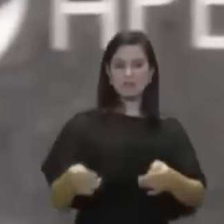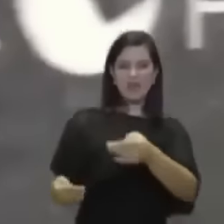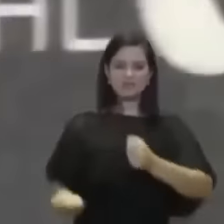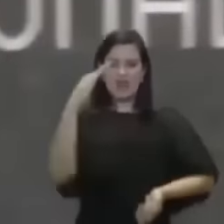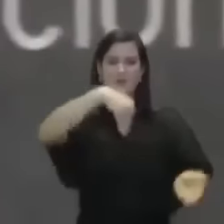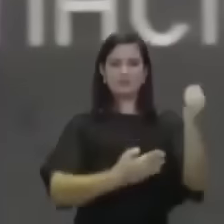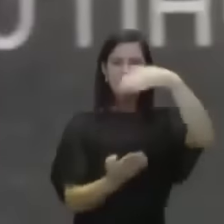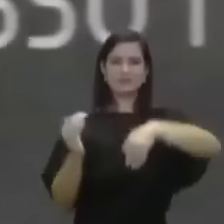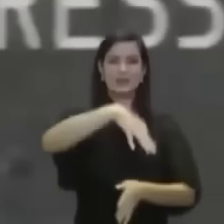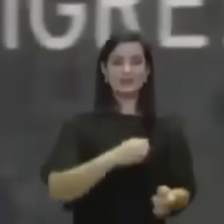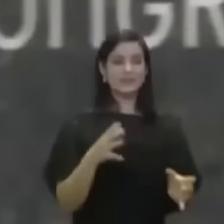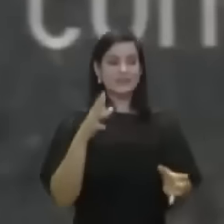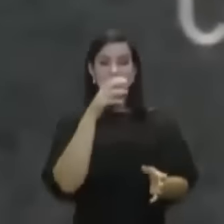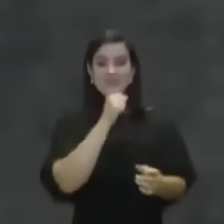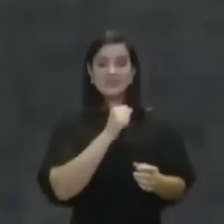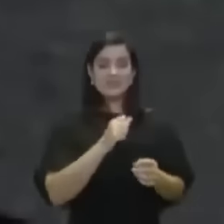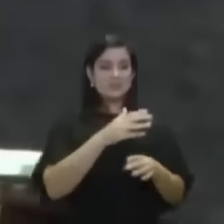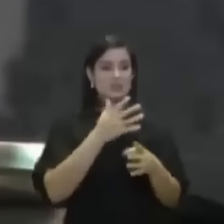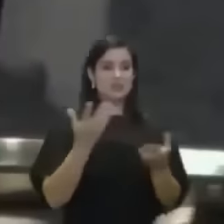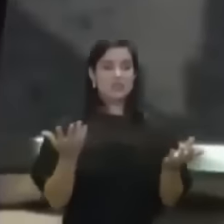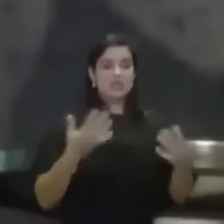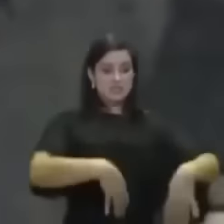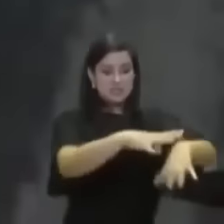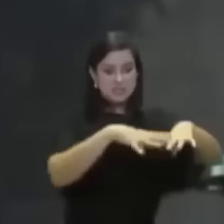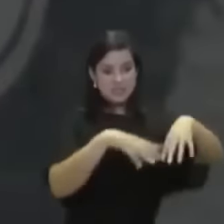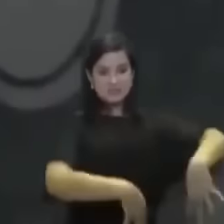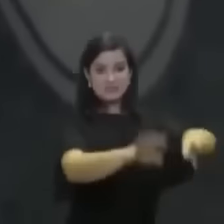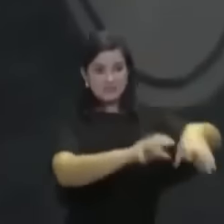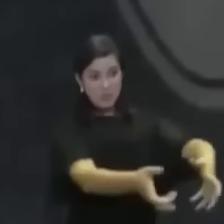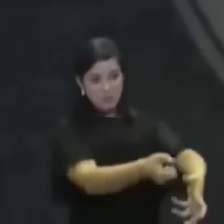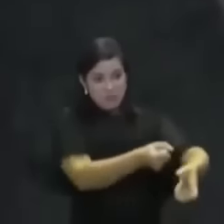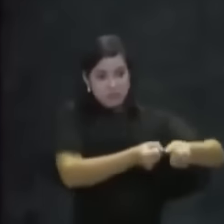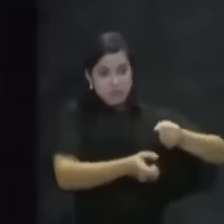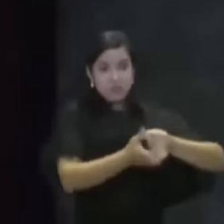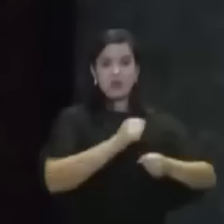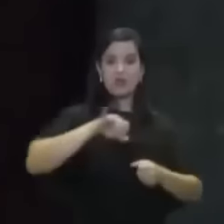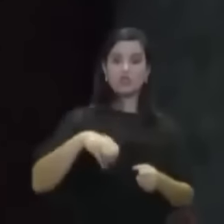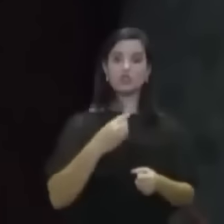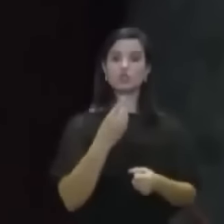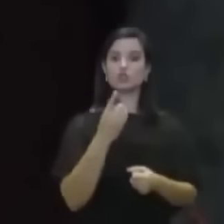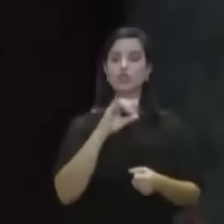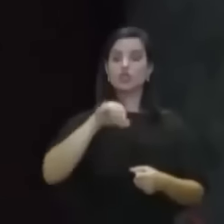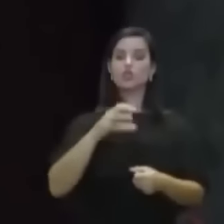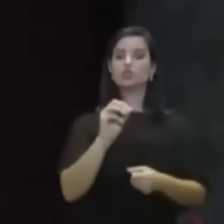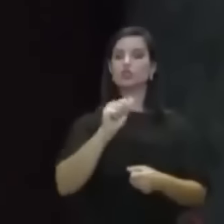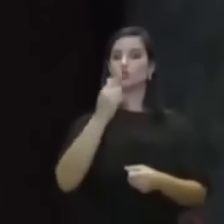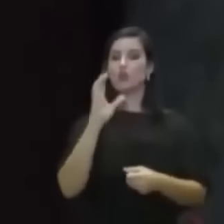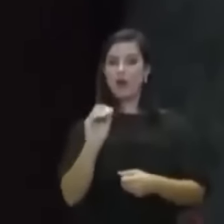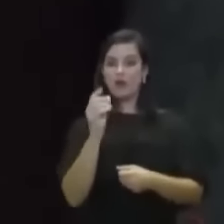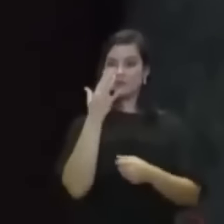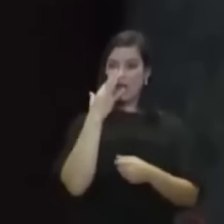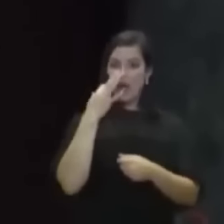emprestada possivelmente. E diante dessa cena tão insólita e extraordinária, João, que tinha um aguçado discernimento